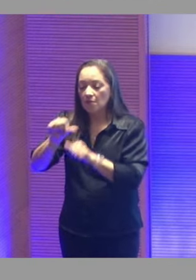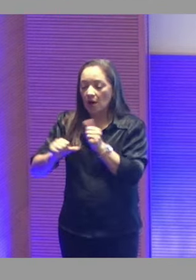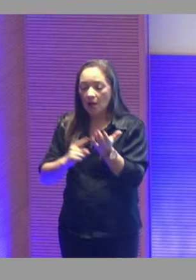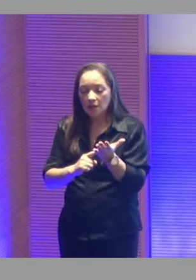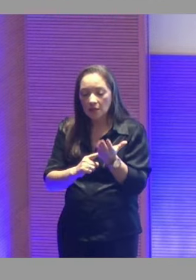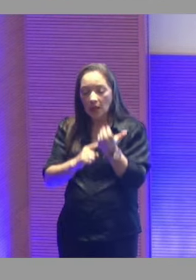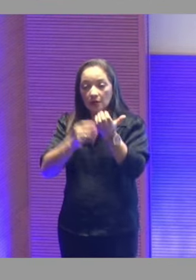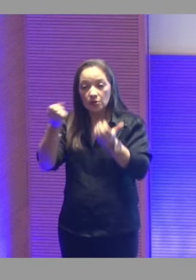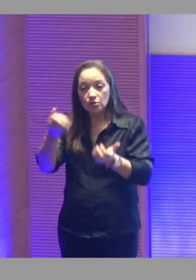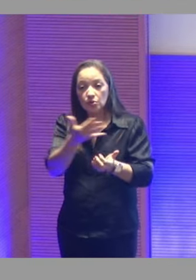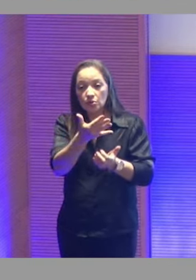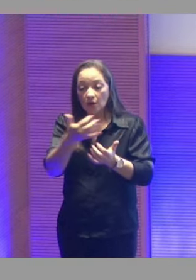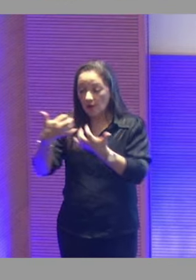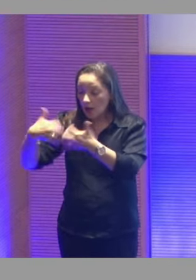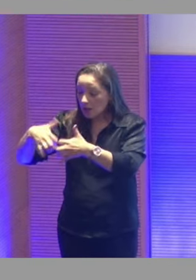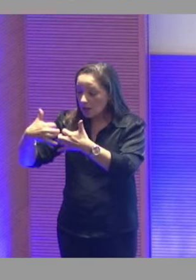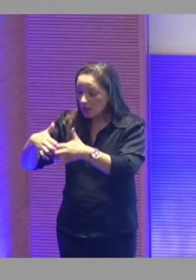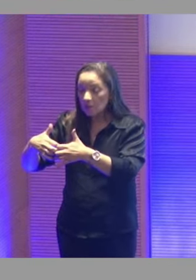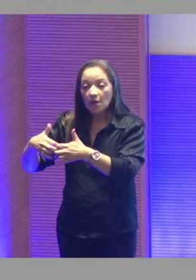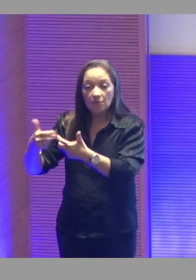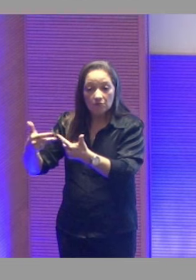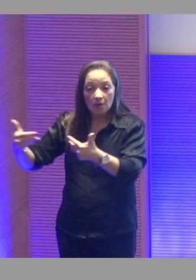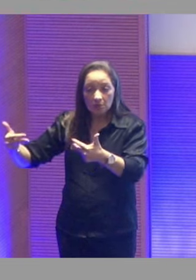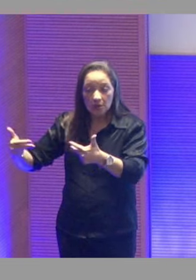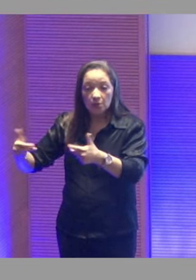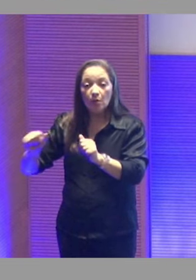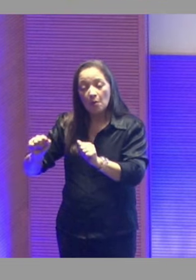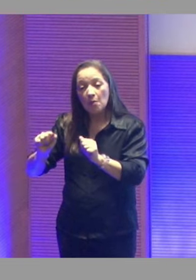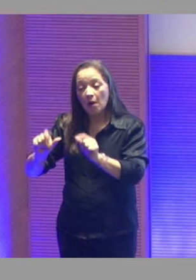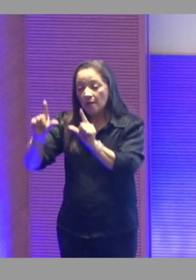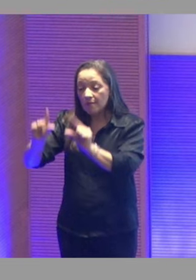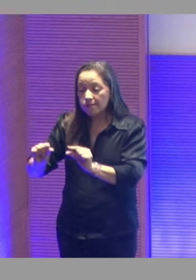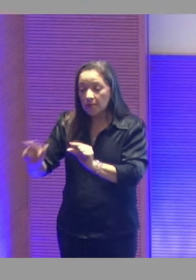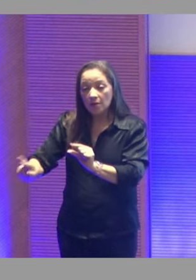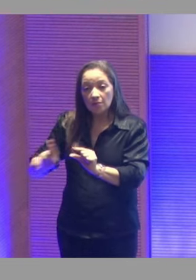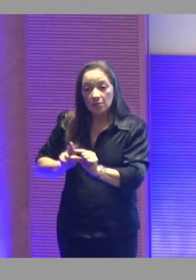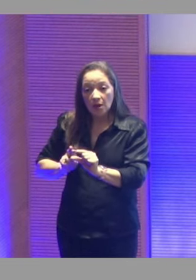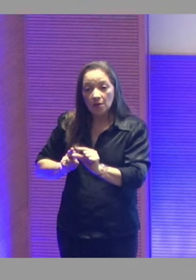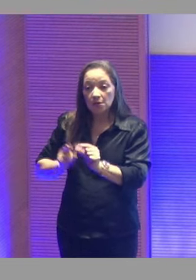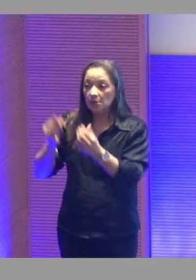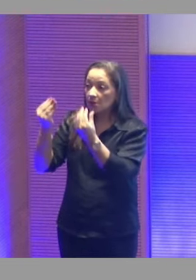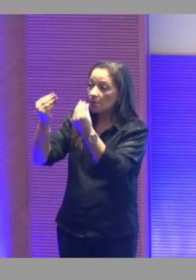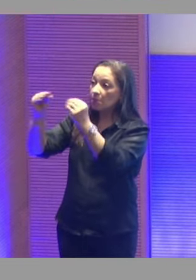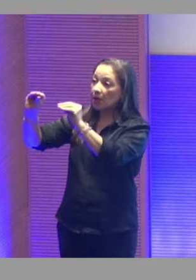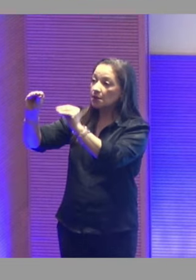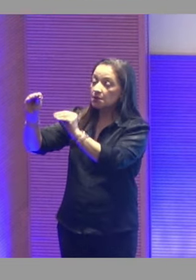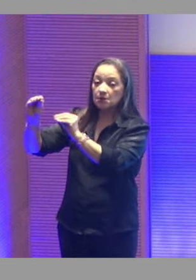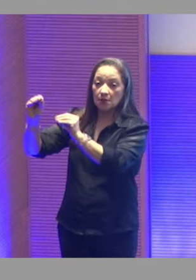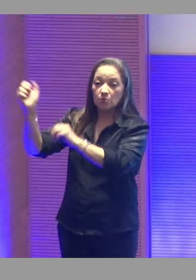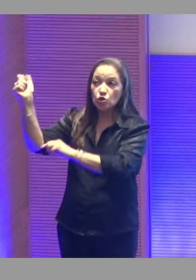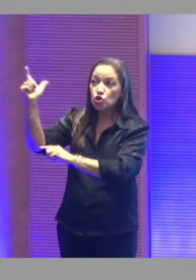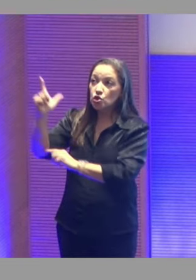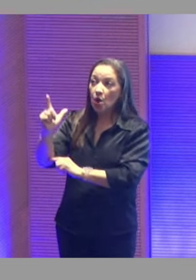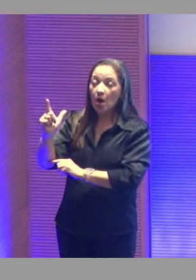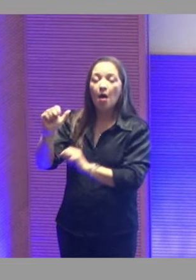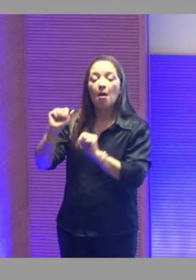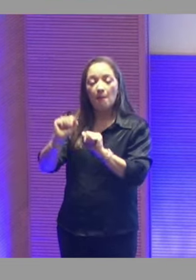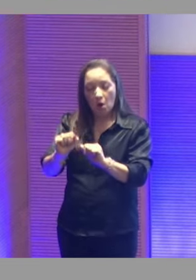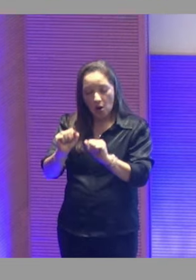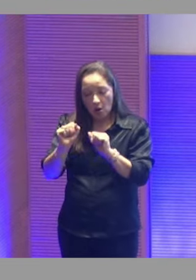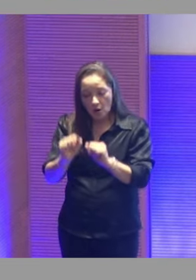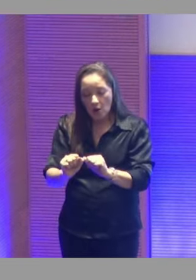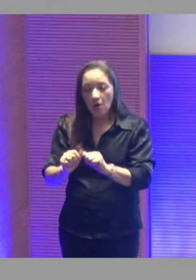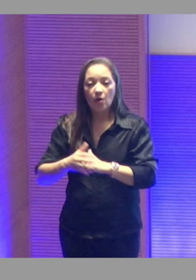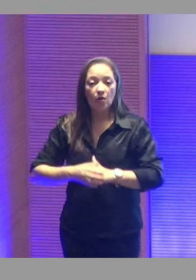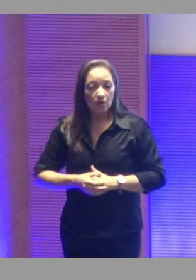autoprodução de energia renovável pode ter uma sobreposição das respostas né então a instalação de um painel solar por exemplo pode entrar eh como adoção de